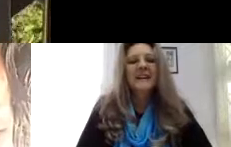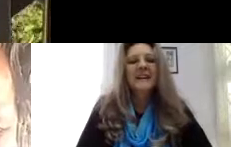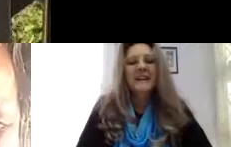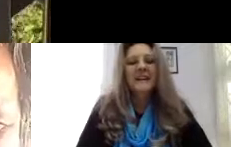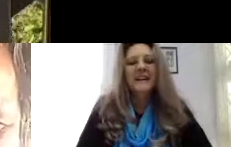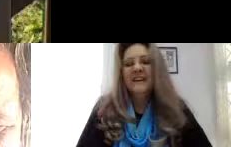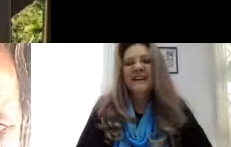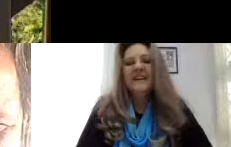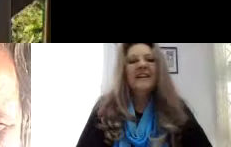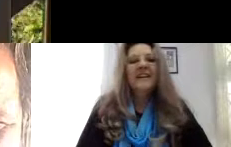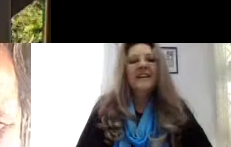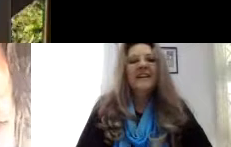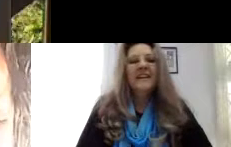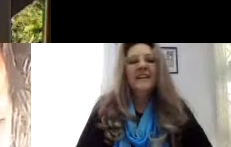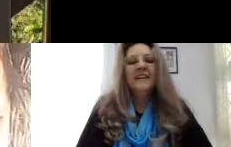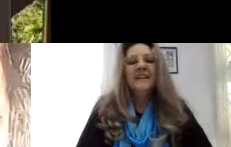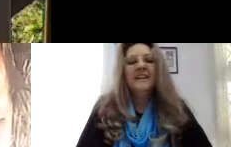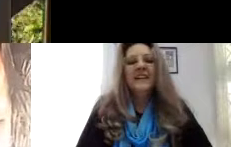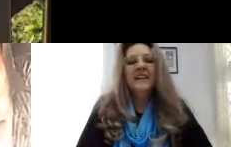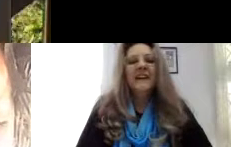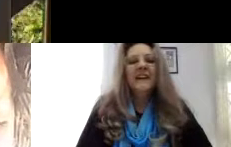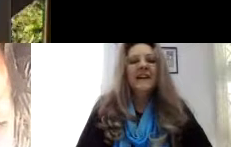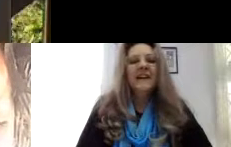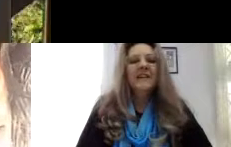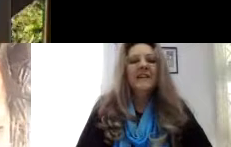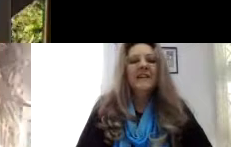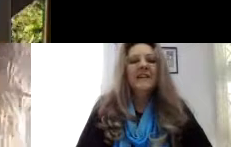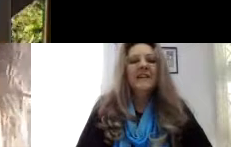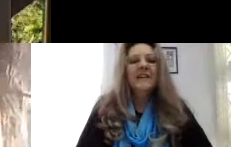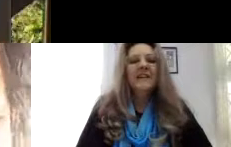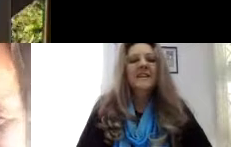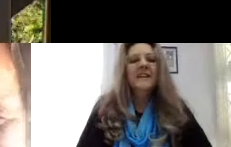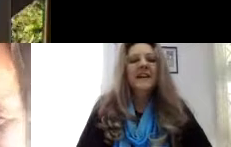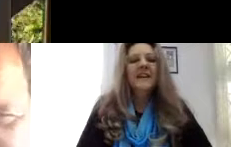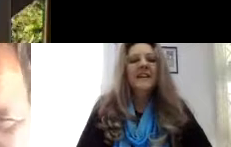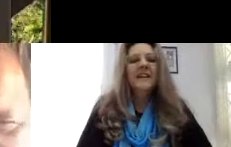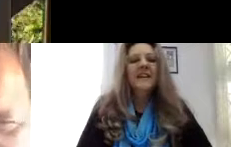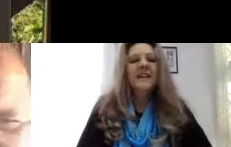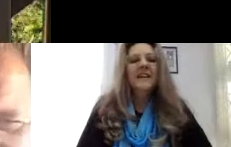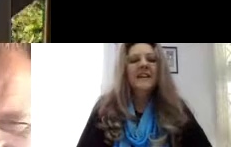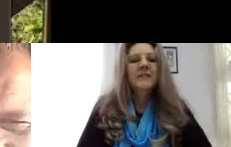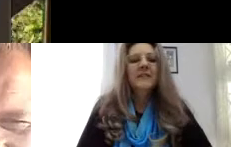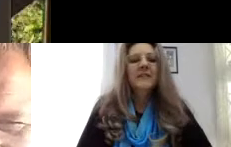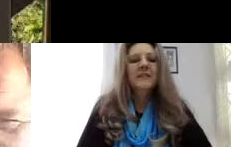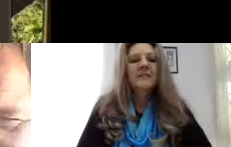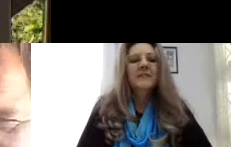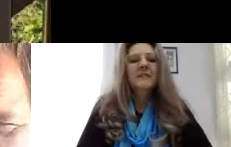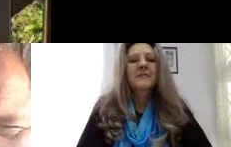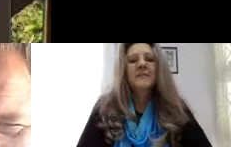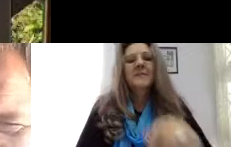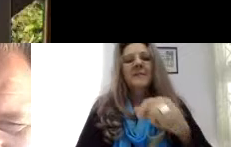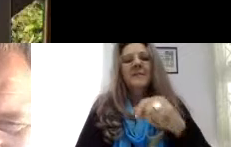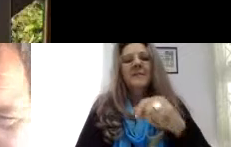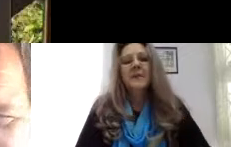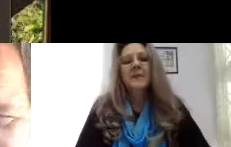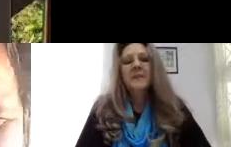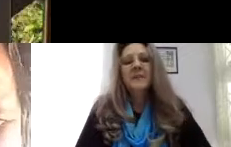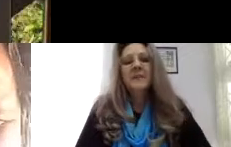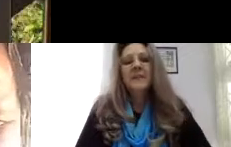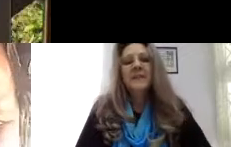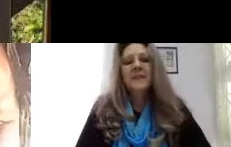aqui. É, tô vendo ela de costa. É, agora ela está de frente já. E Ó, está falando.